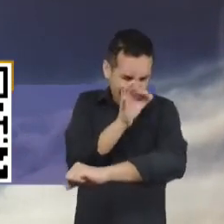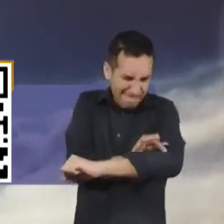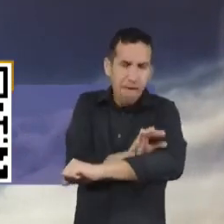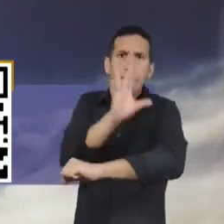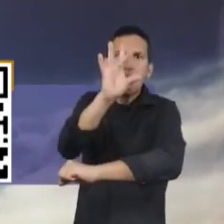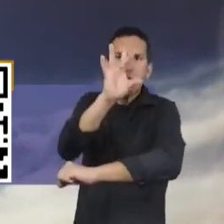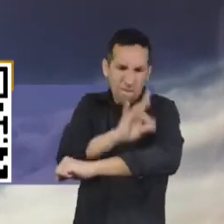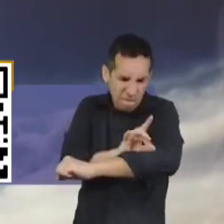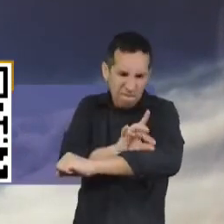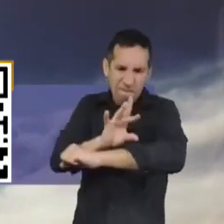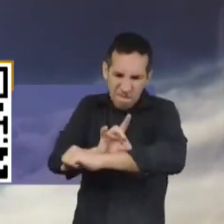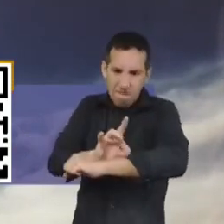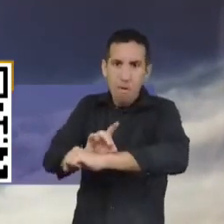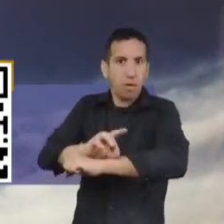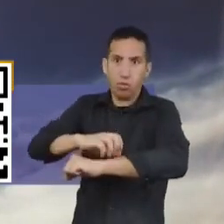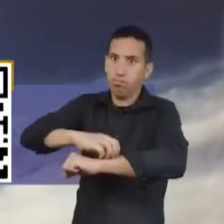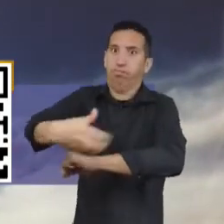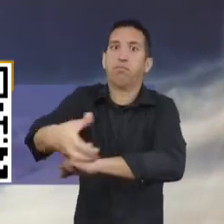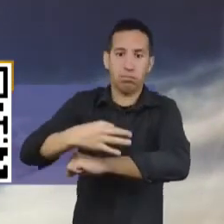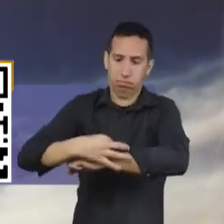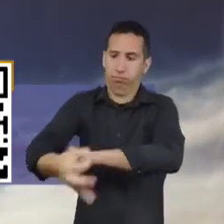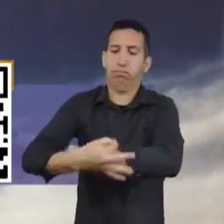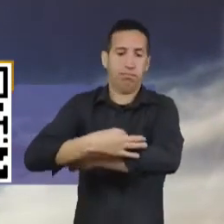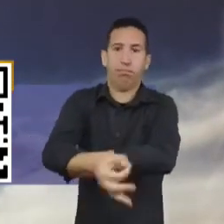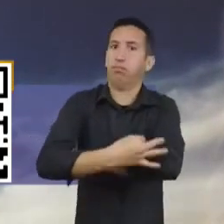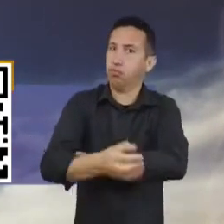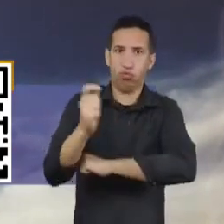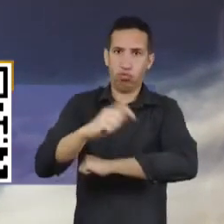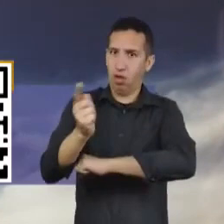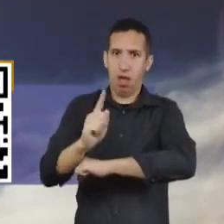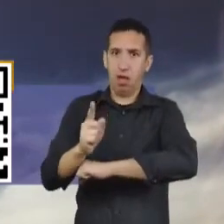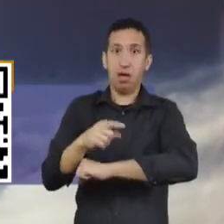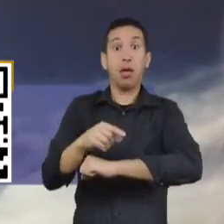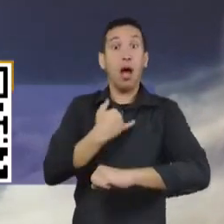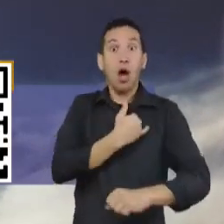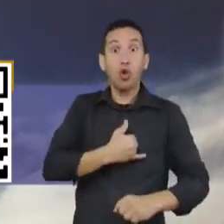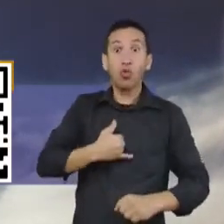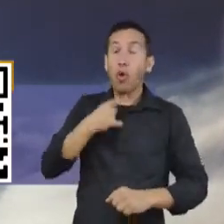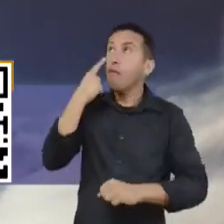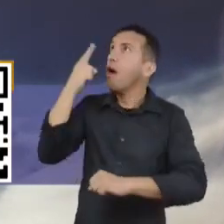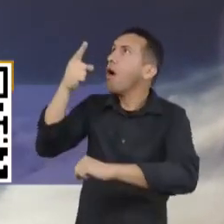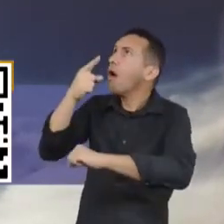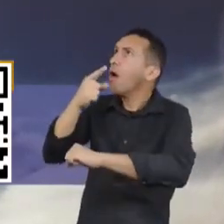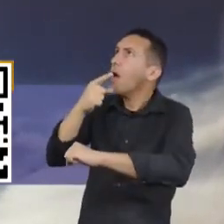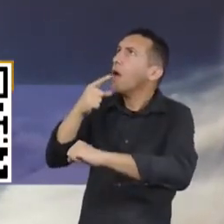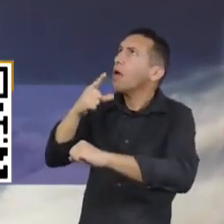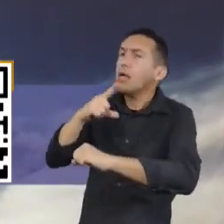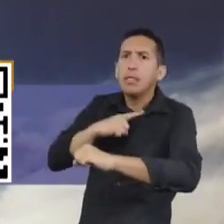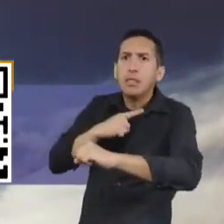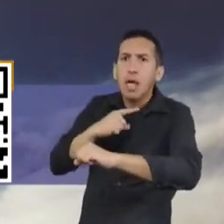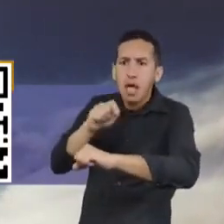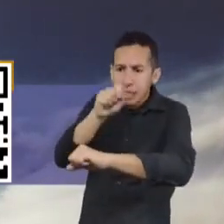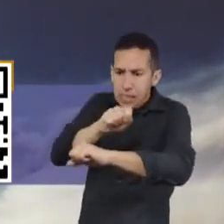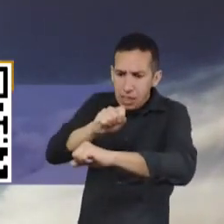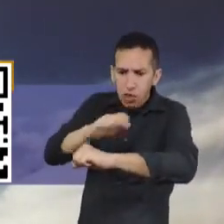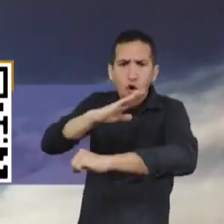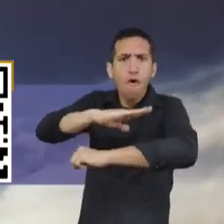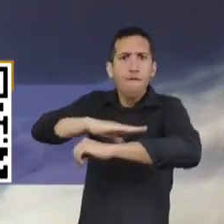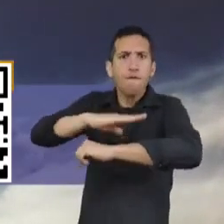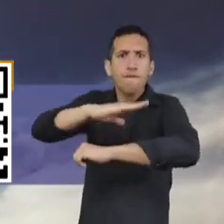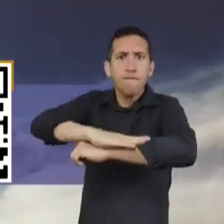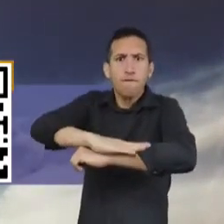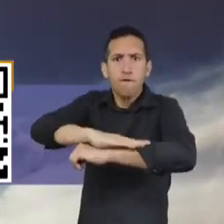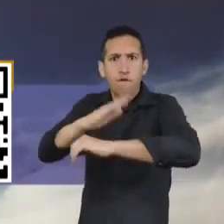selado e ele é escrito por fora escrito por dentro João ver essa visão fica impressionado Não entendi